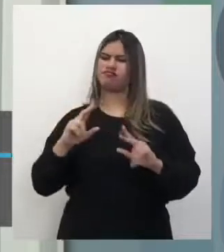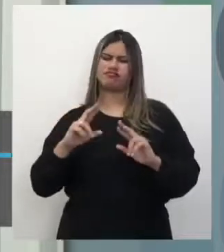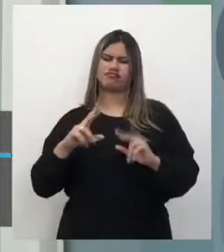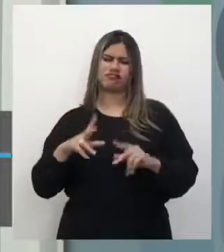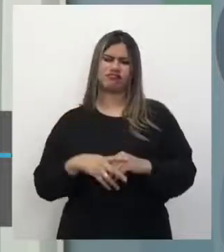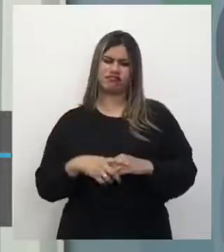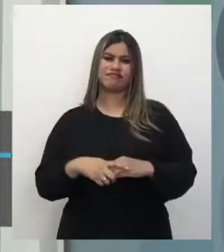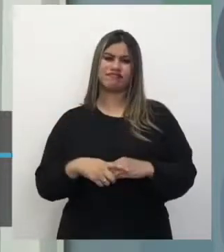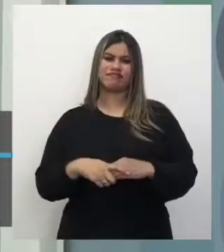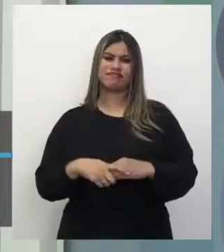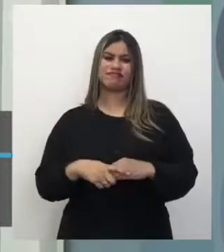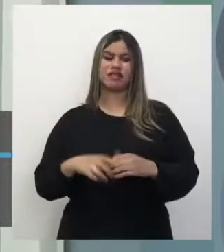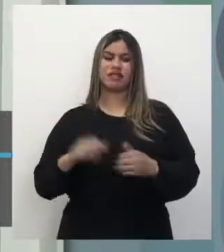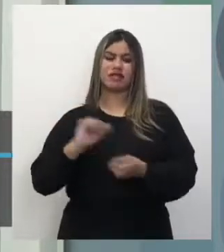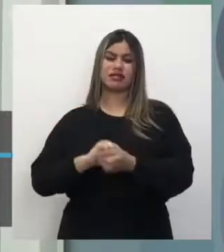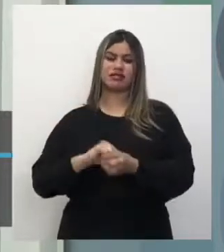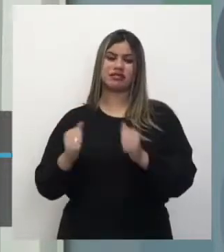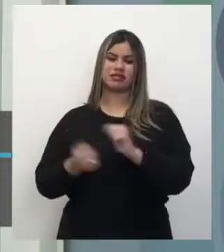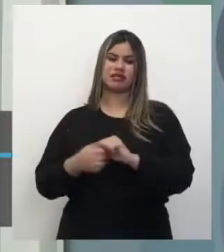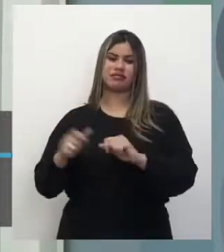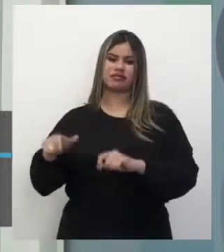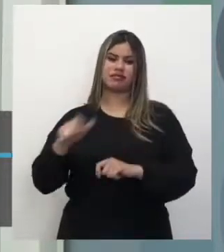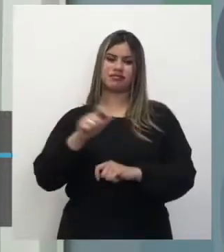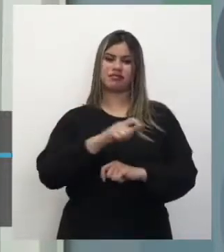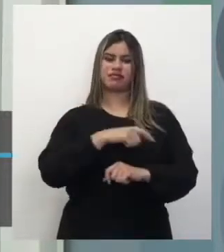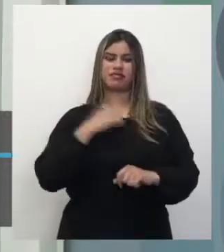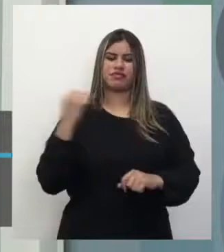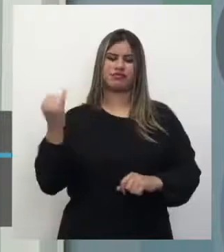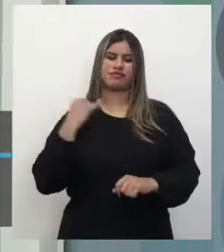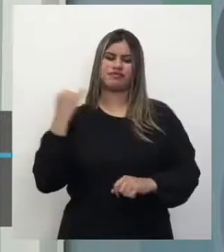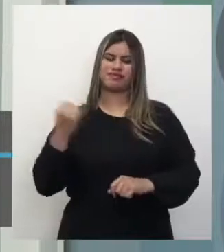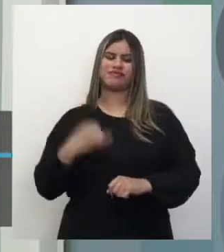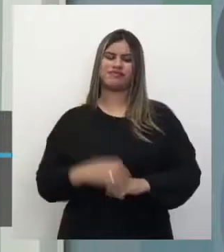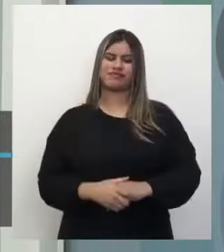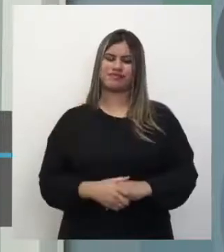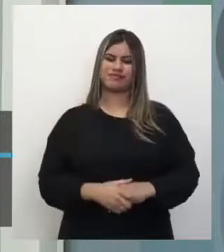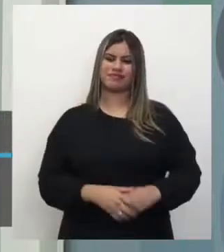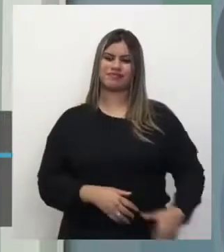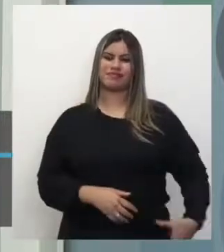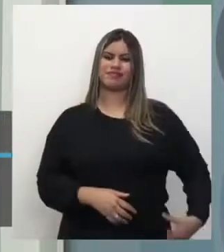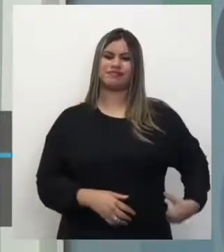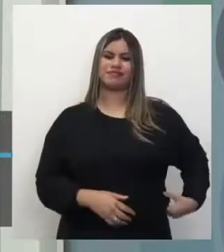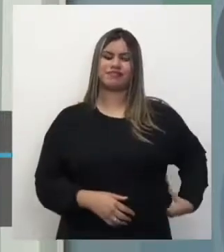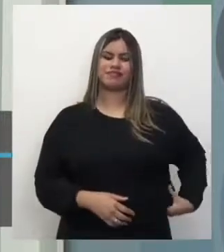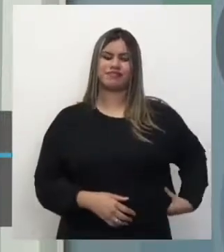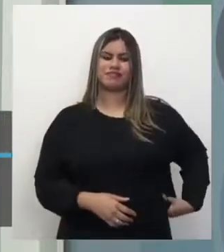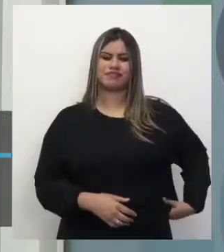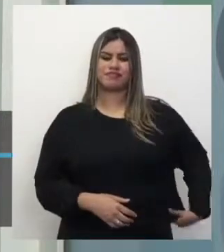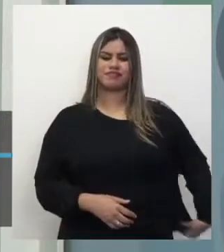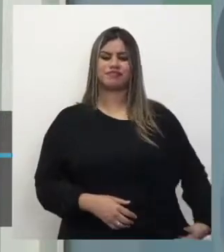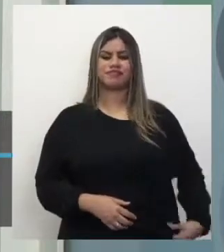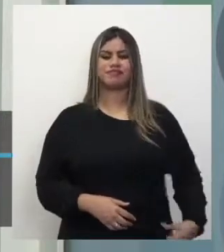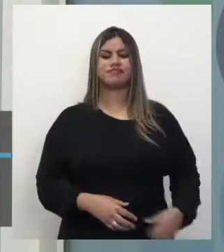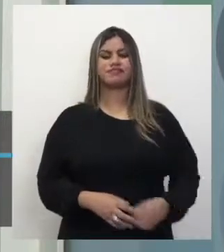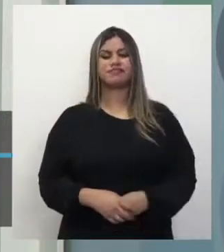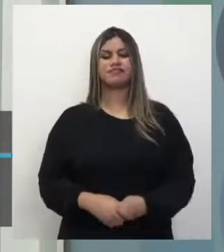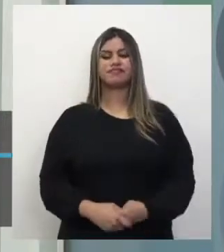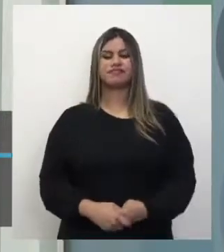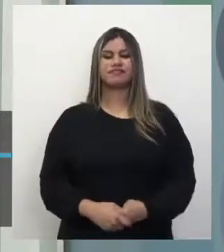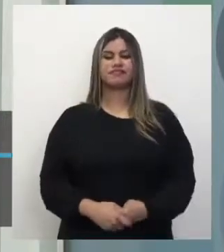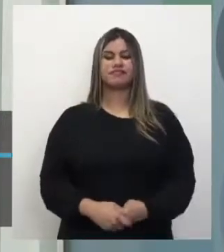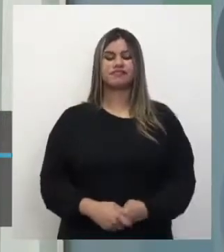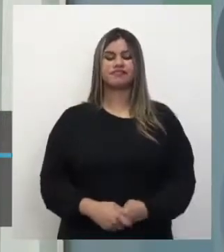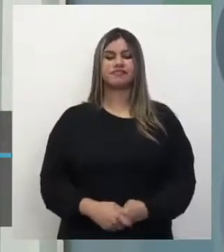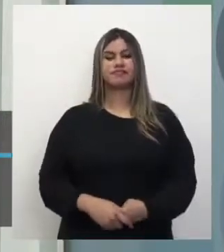que eu conto. Então, entender essa importância do outro é essencial na construção da nossa individualidade.